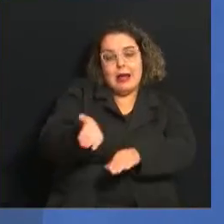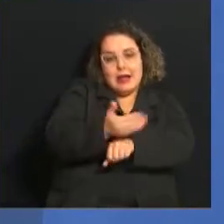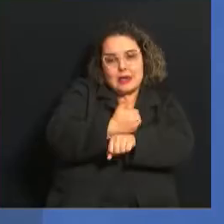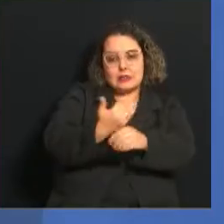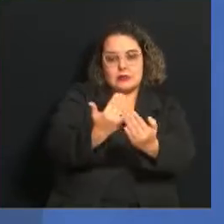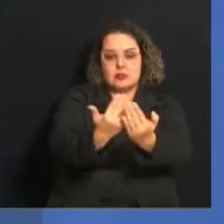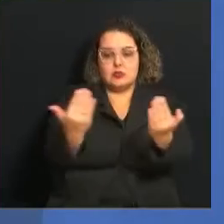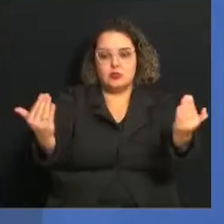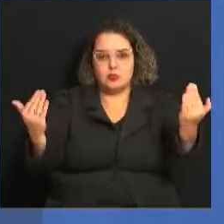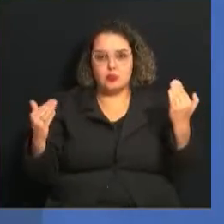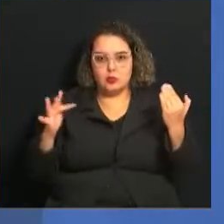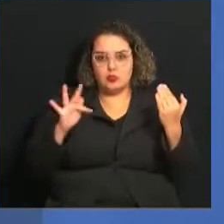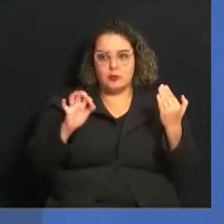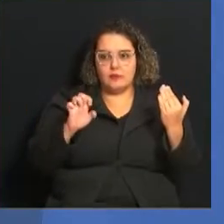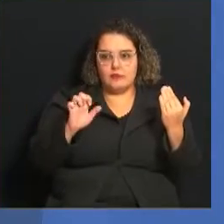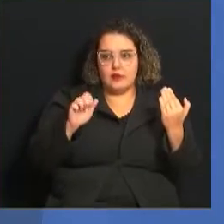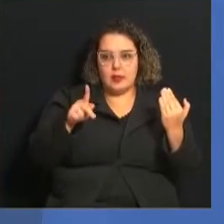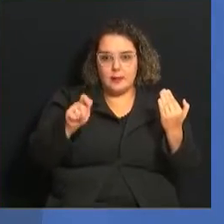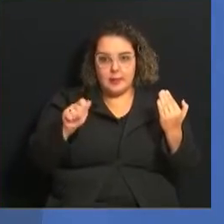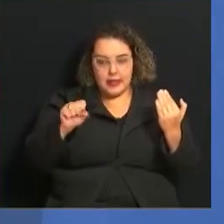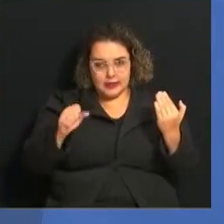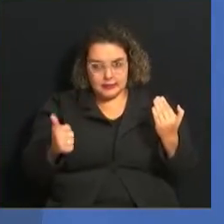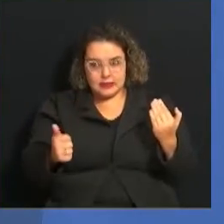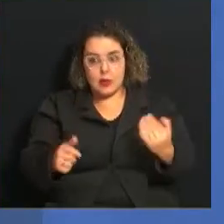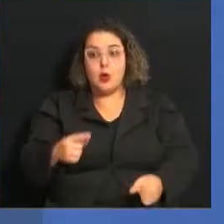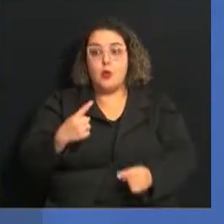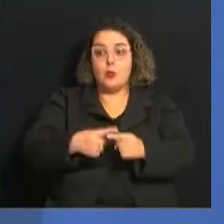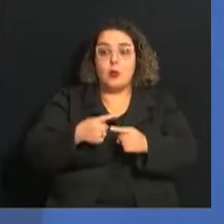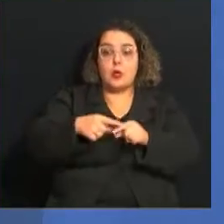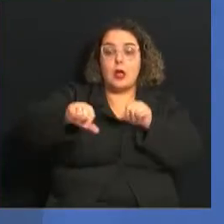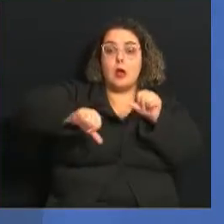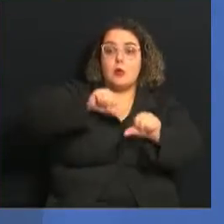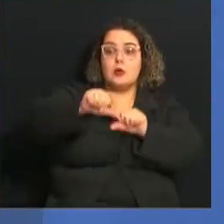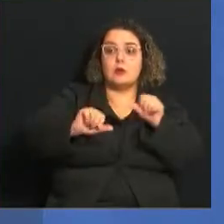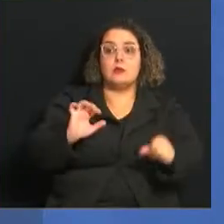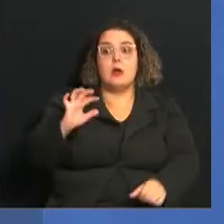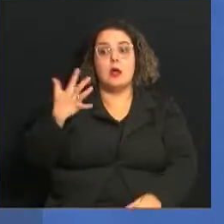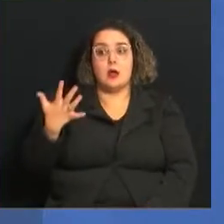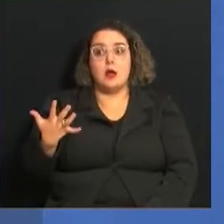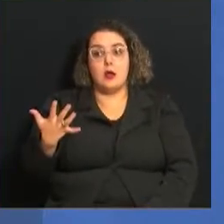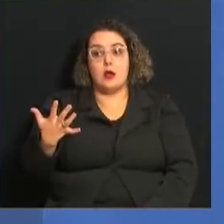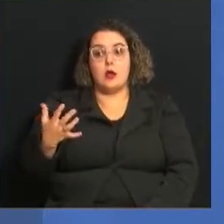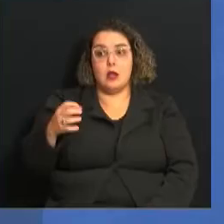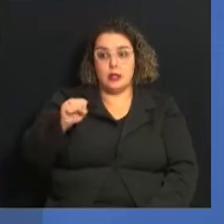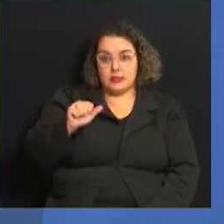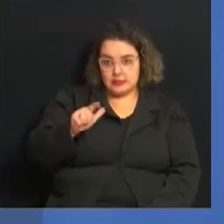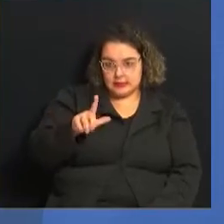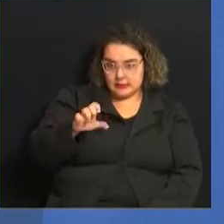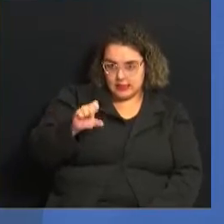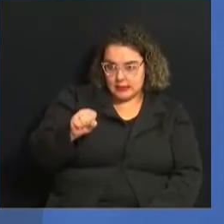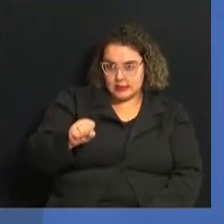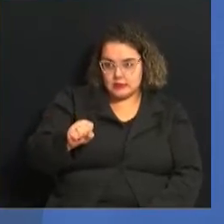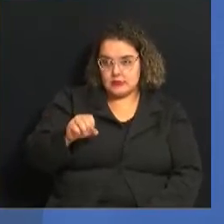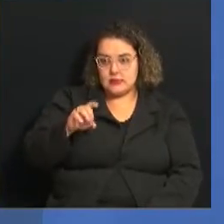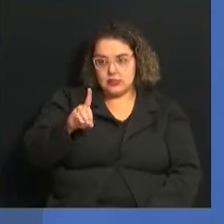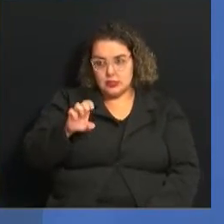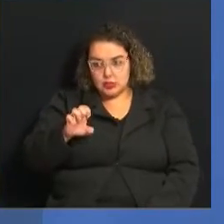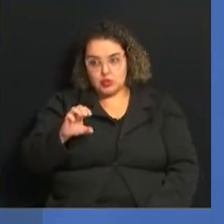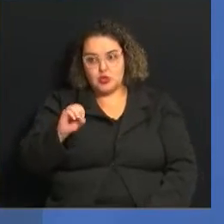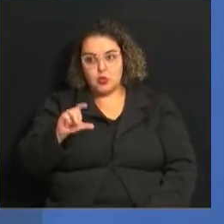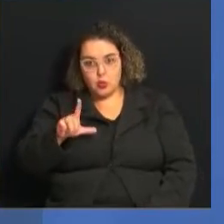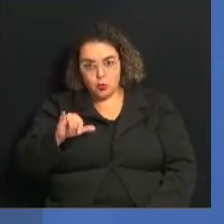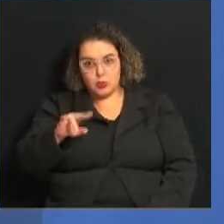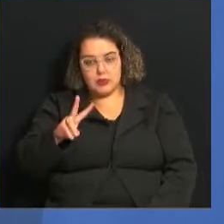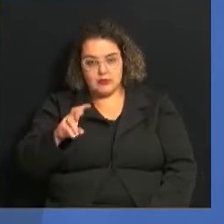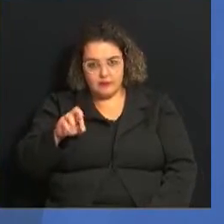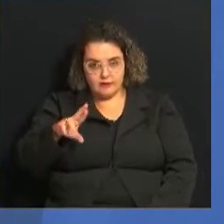Estação Cultura. Então, olha, por quê? A mudança vai acontecer entre a Salles de Oliveira e a rua 7 de Setembro.